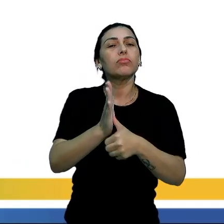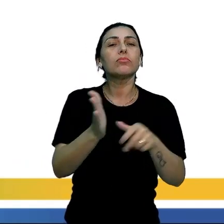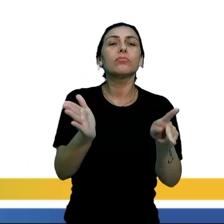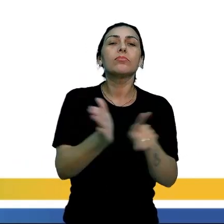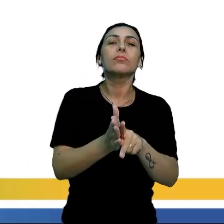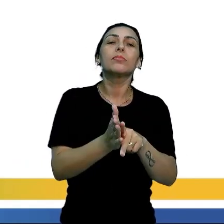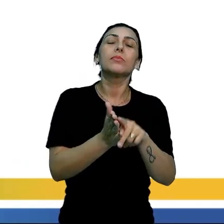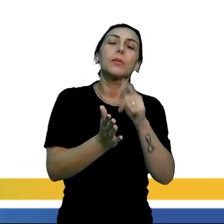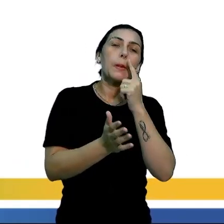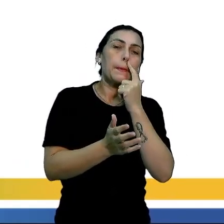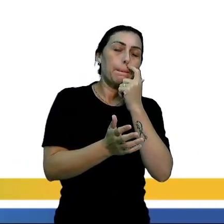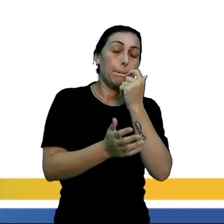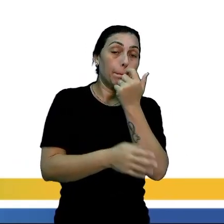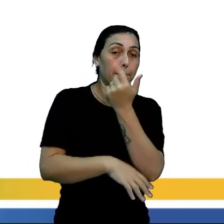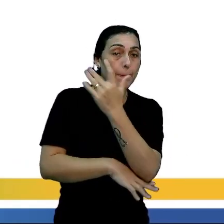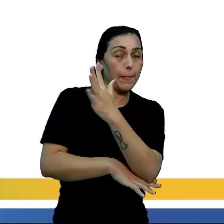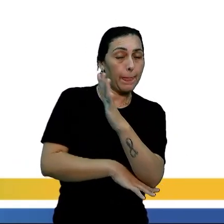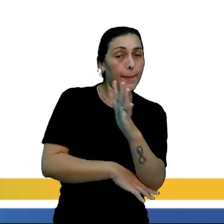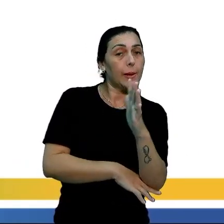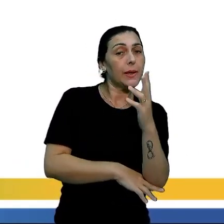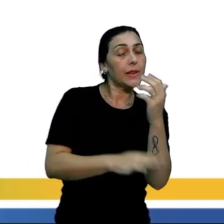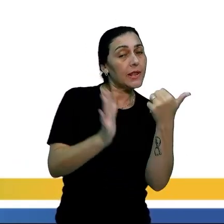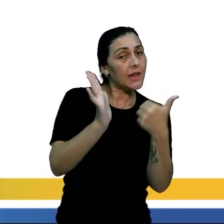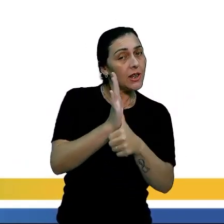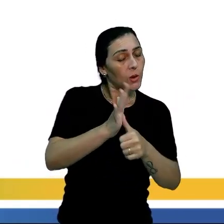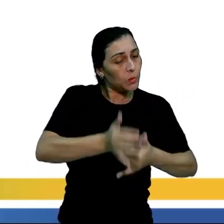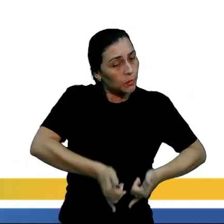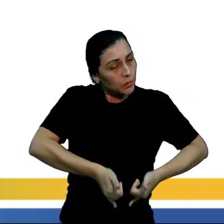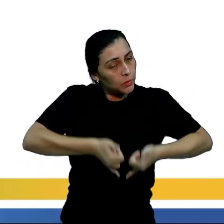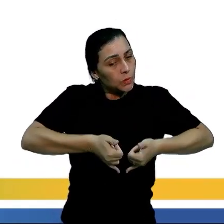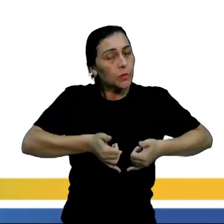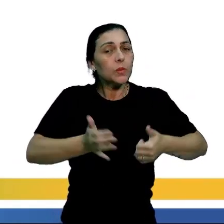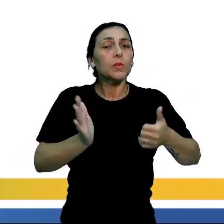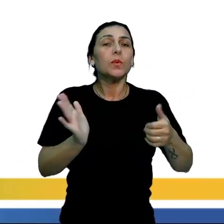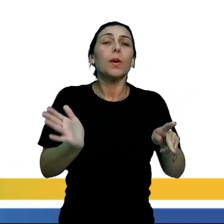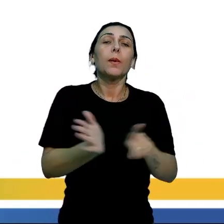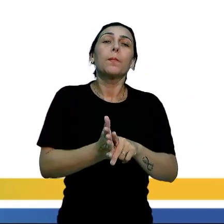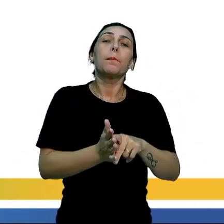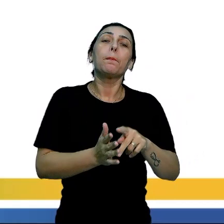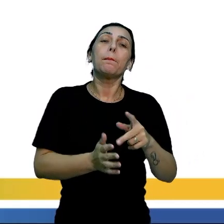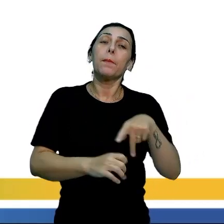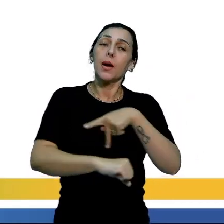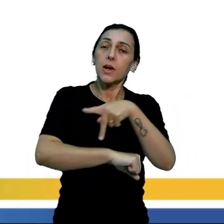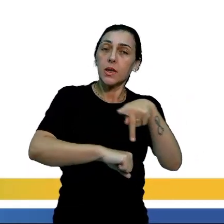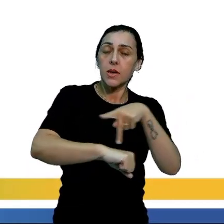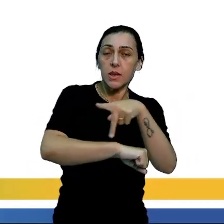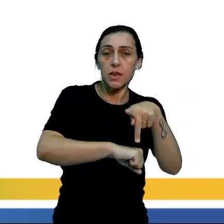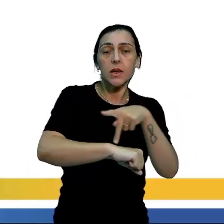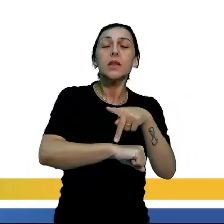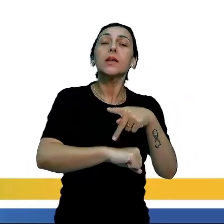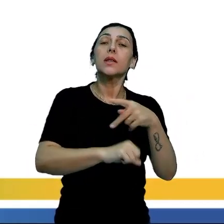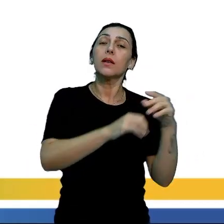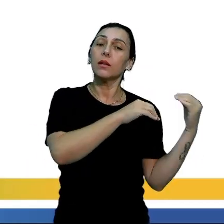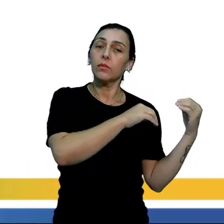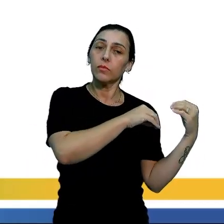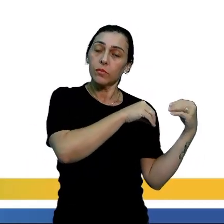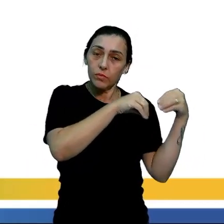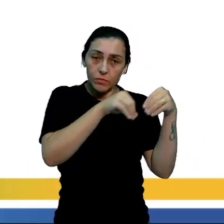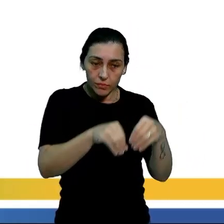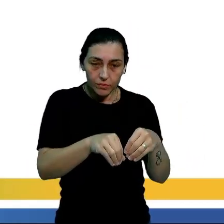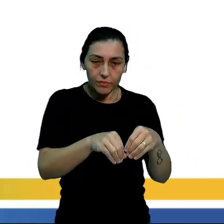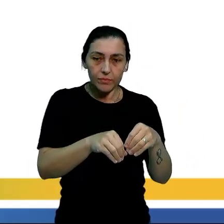seja, esse identitário quer dizer identidade, ele tem orgulho de pertencer ao país, né? Às suas origens, ao país que ele veio, tá, galera?